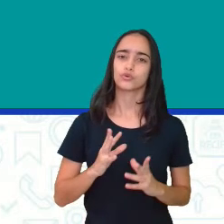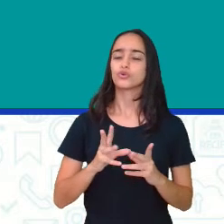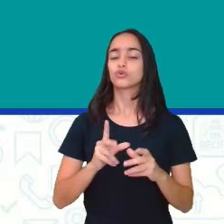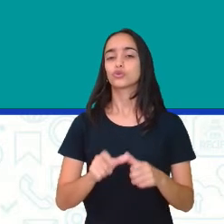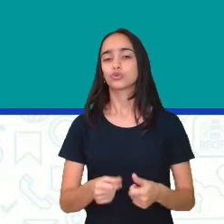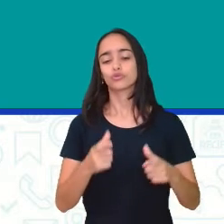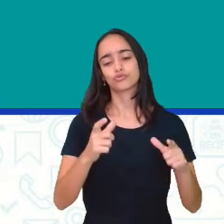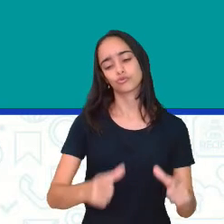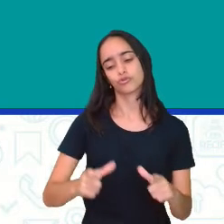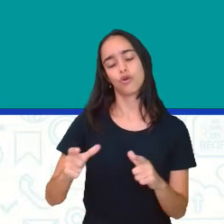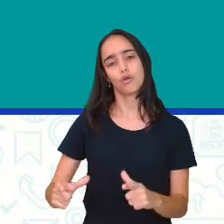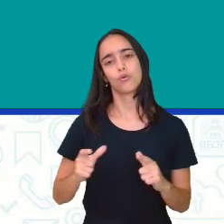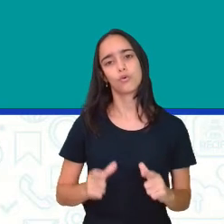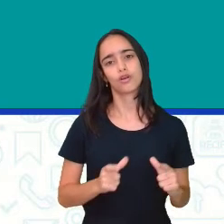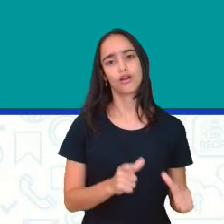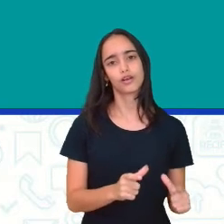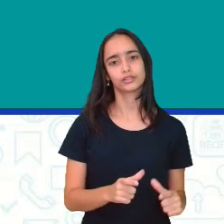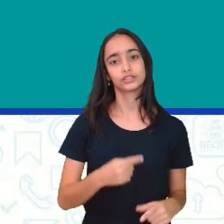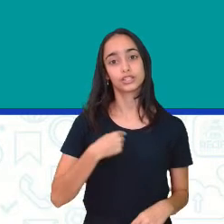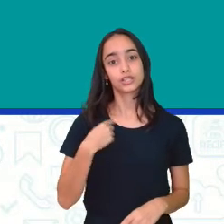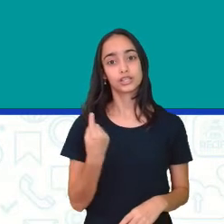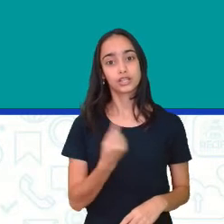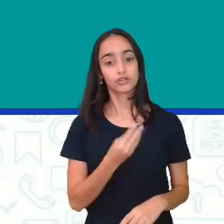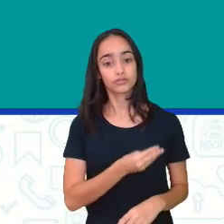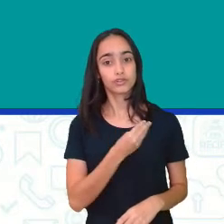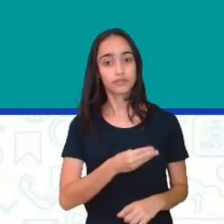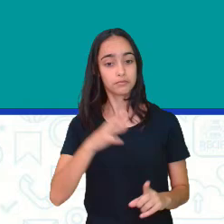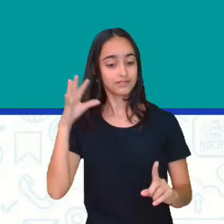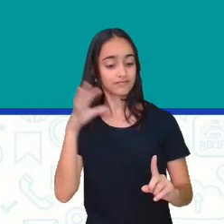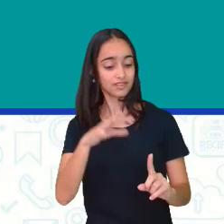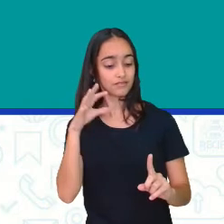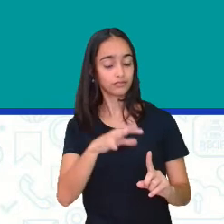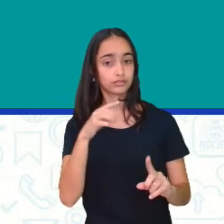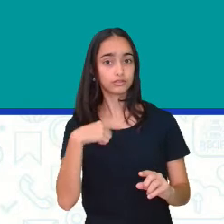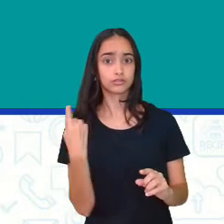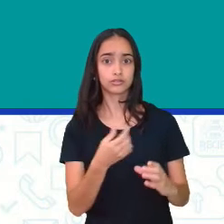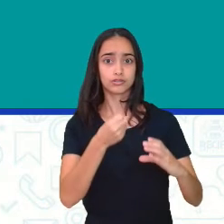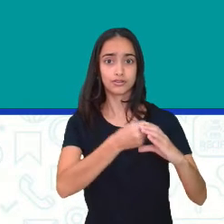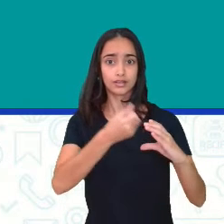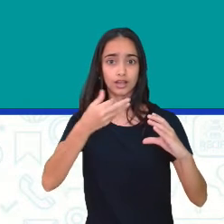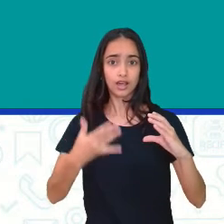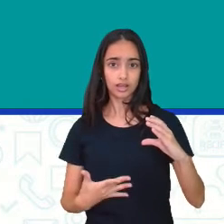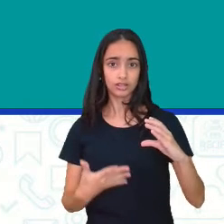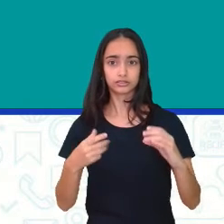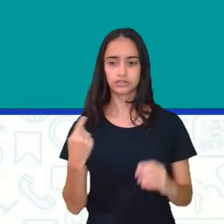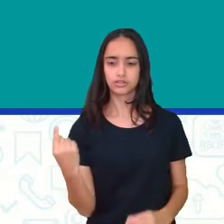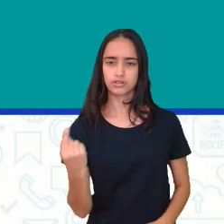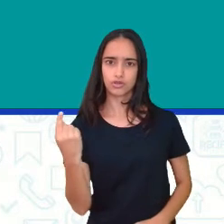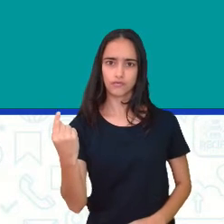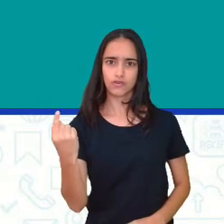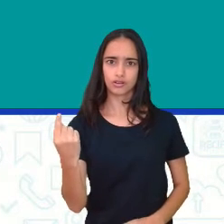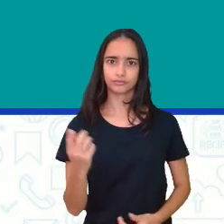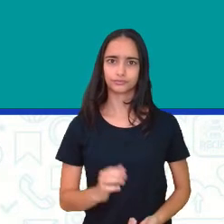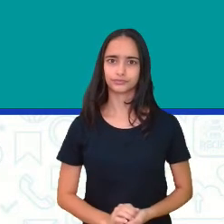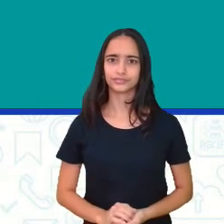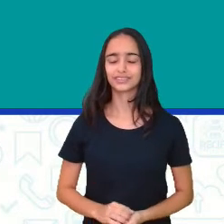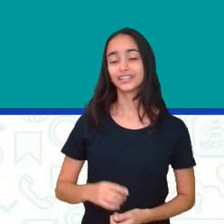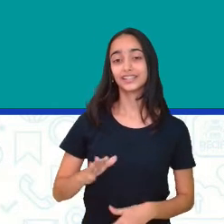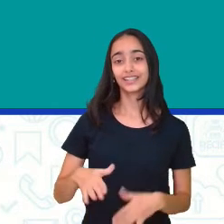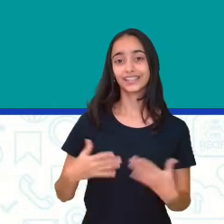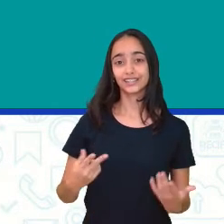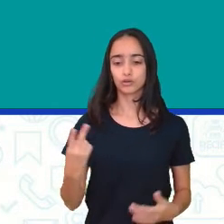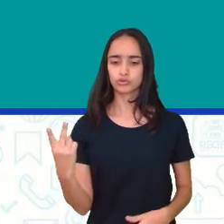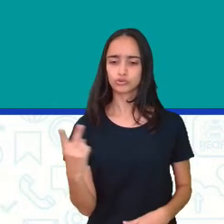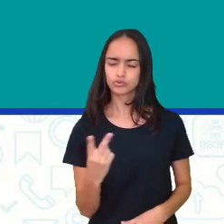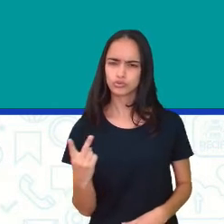frequenta, vai influenciar aí nas nossas características individuais. Então, são essas duas coisas